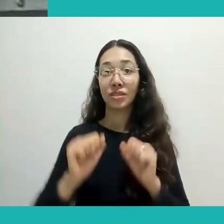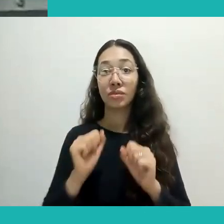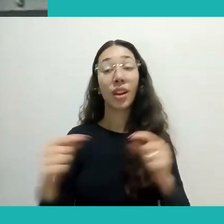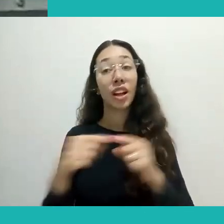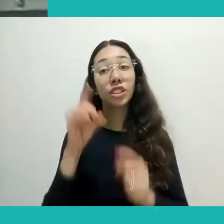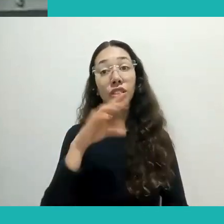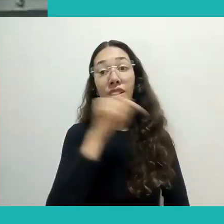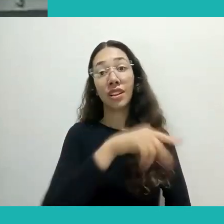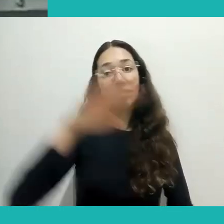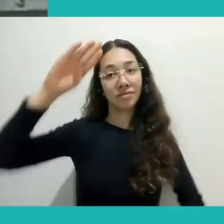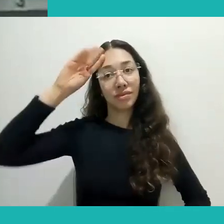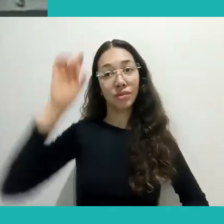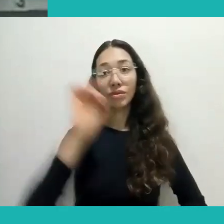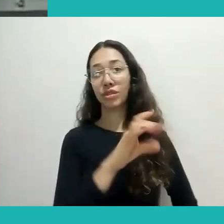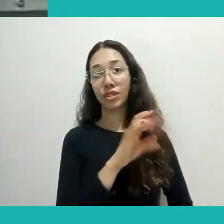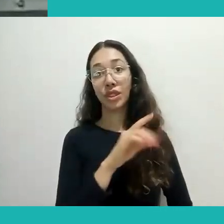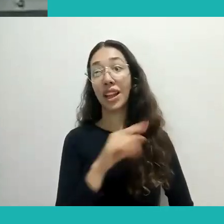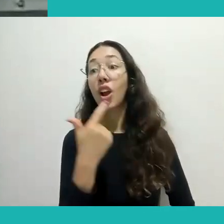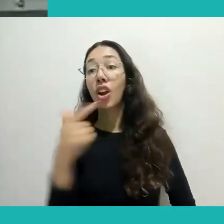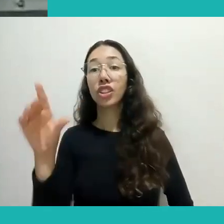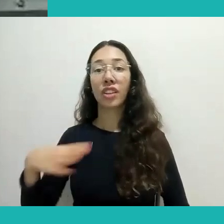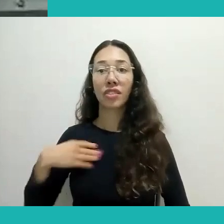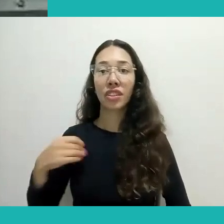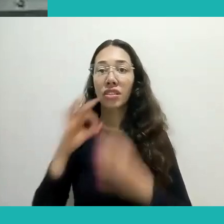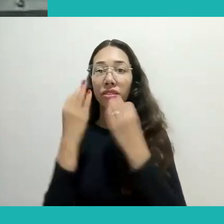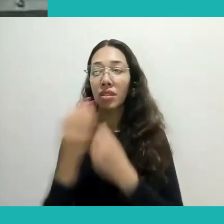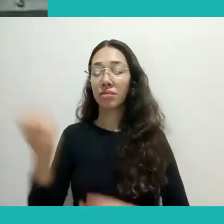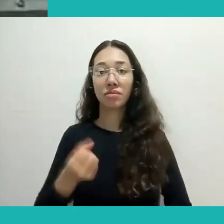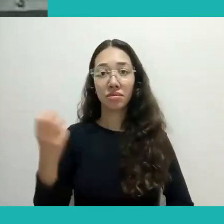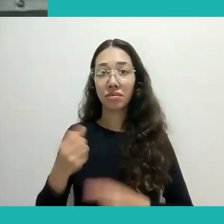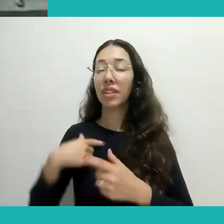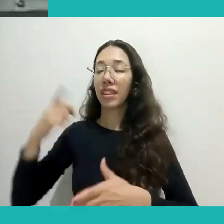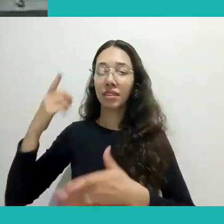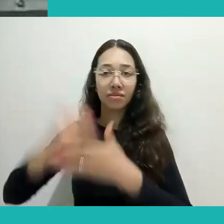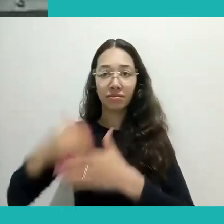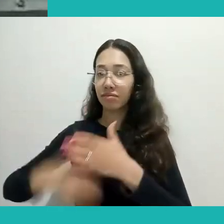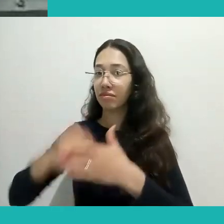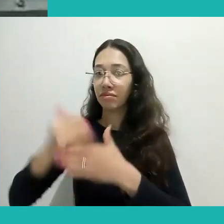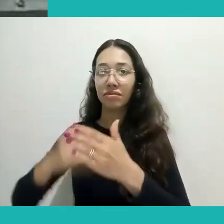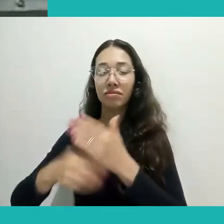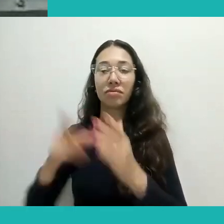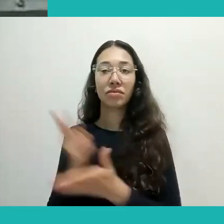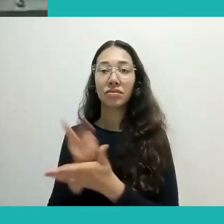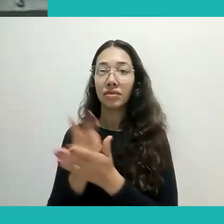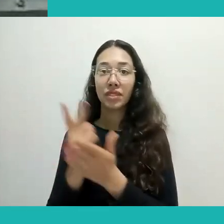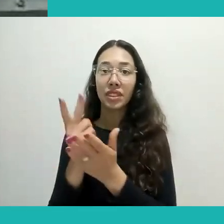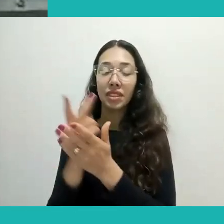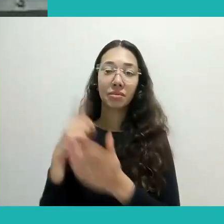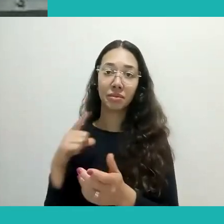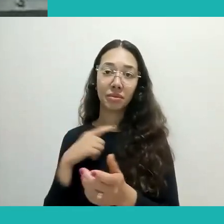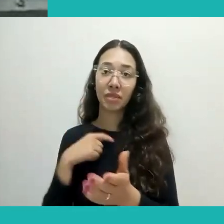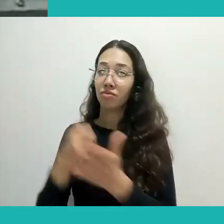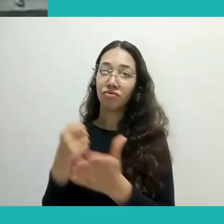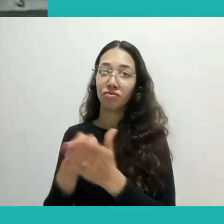aos militares optantes. Em relação aos pensionistas, a contribuição segue tendo uma natureza, segue tendo aquela natureza